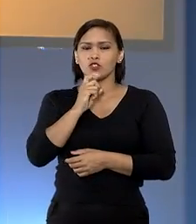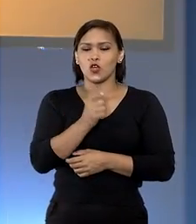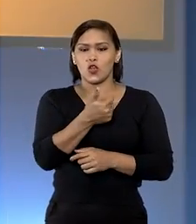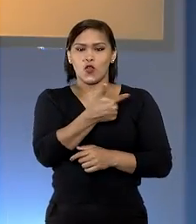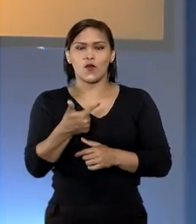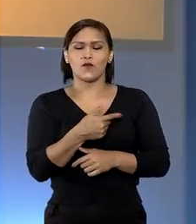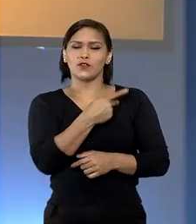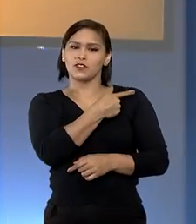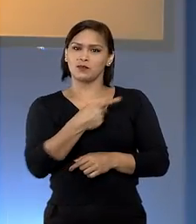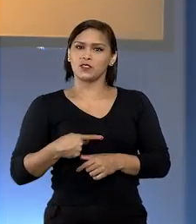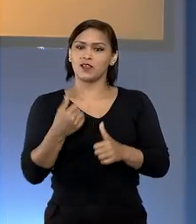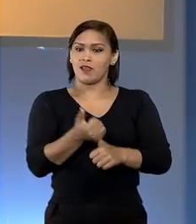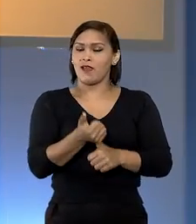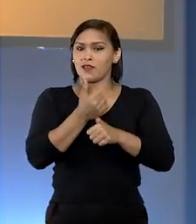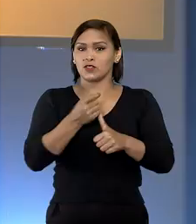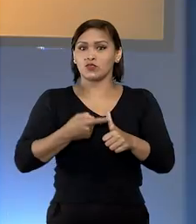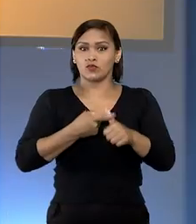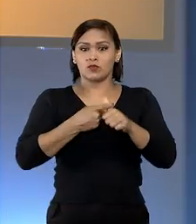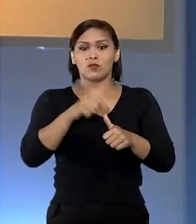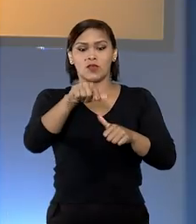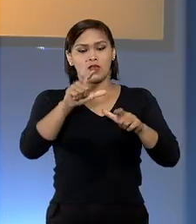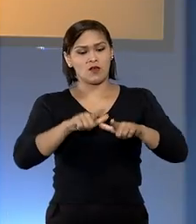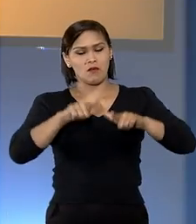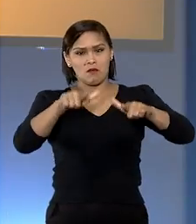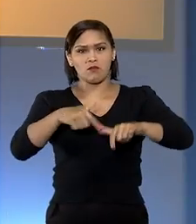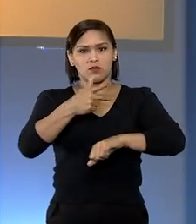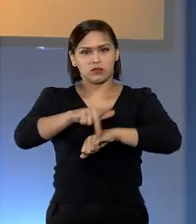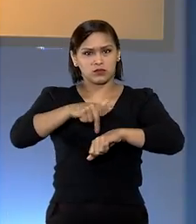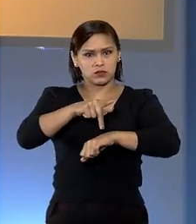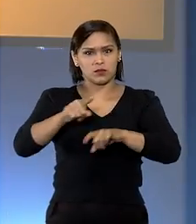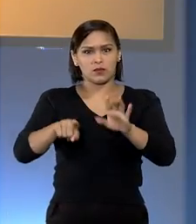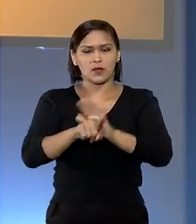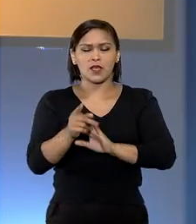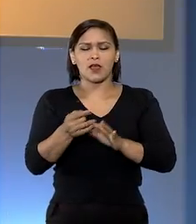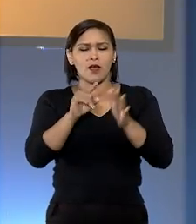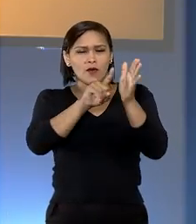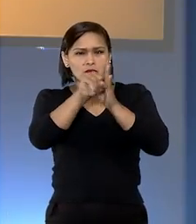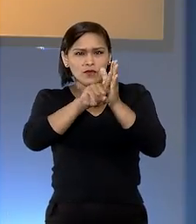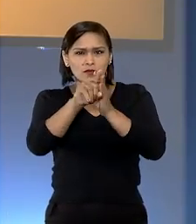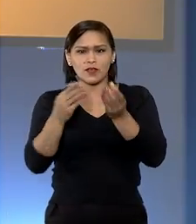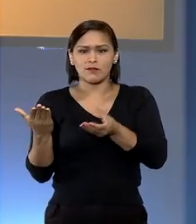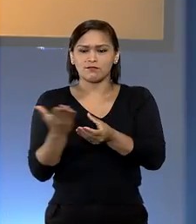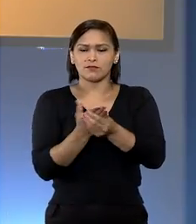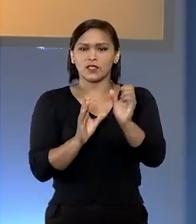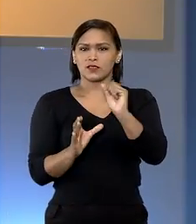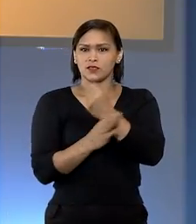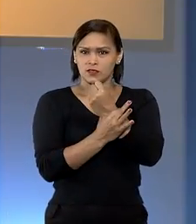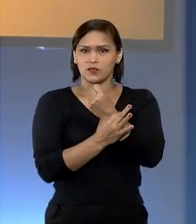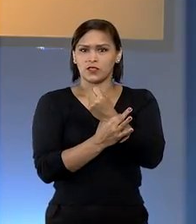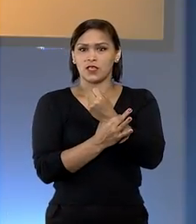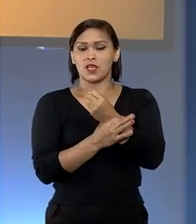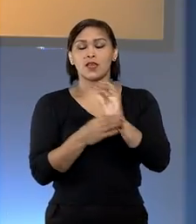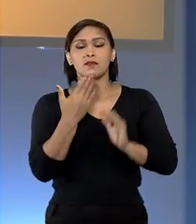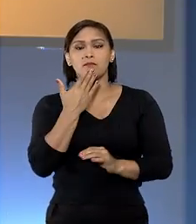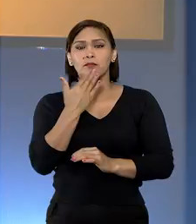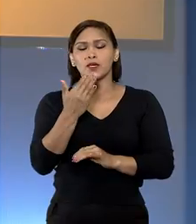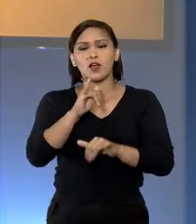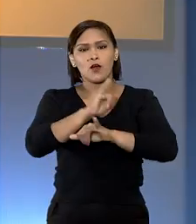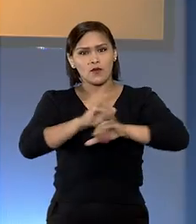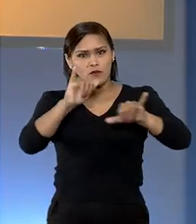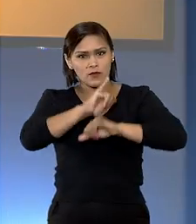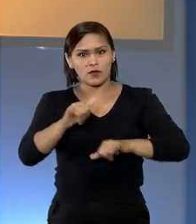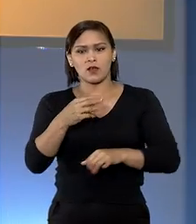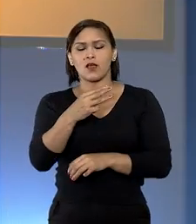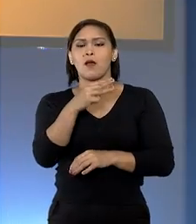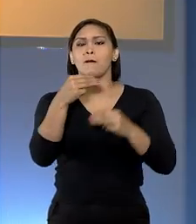vice-presidente do STJ assumiu o plantão do tribunal ao analisar mandado de segurança o ministro Jorge Mussi solicitou